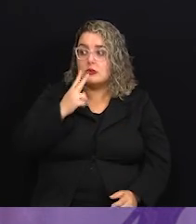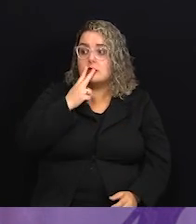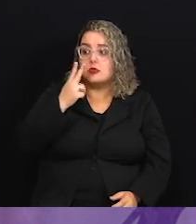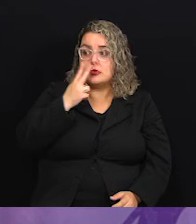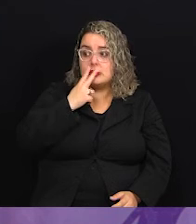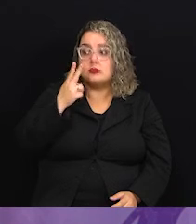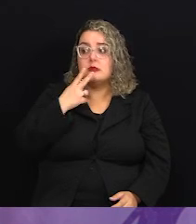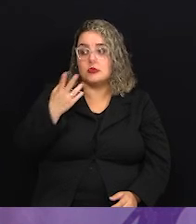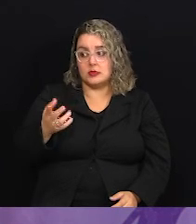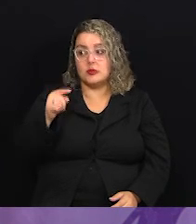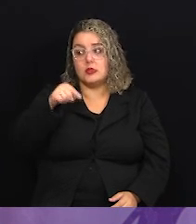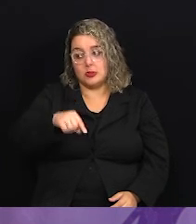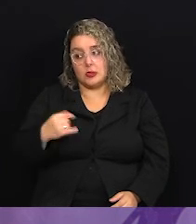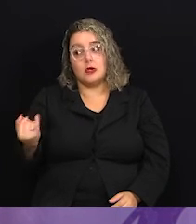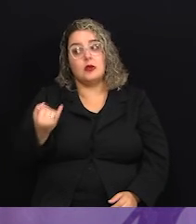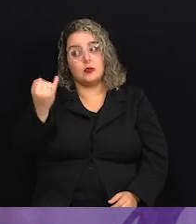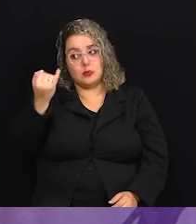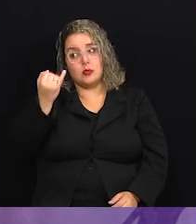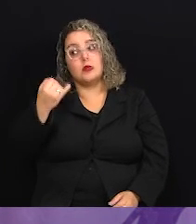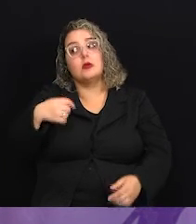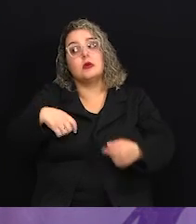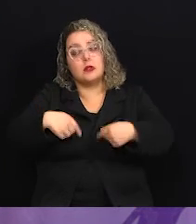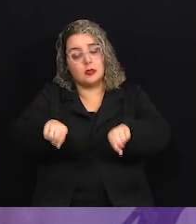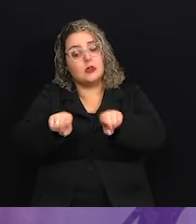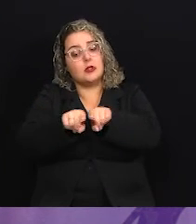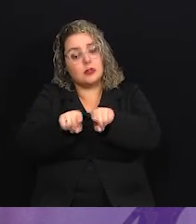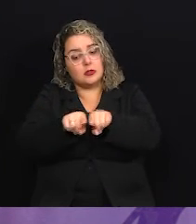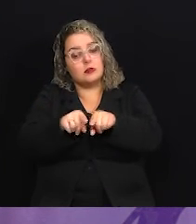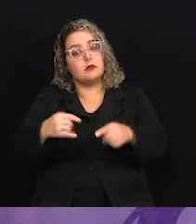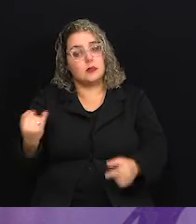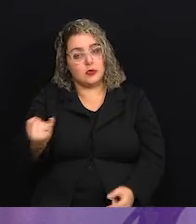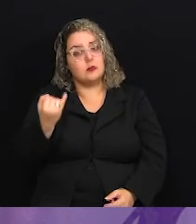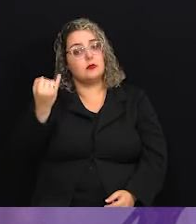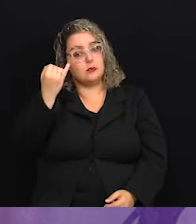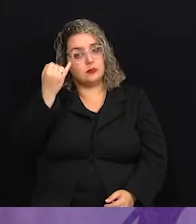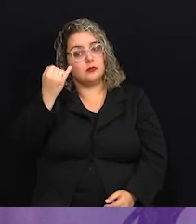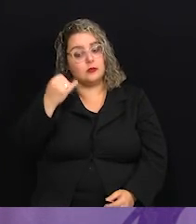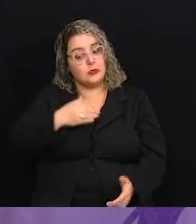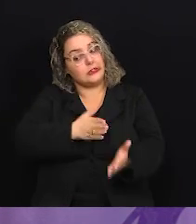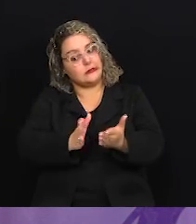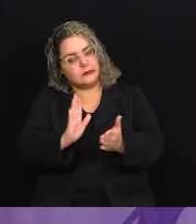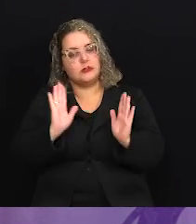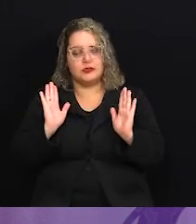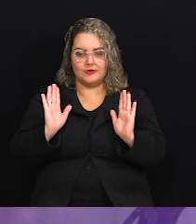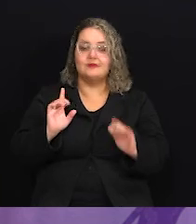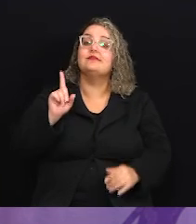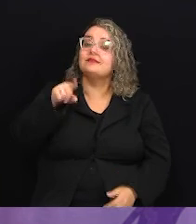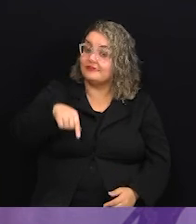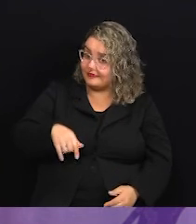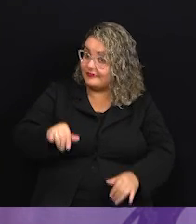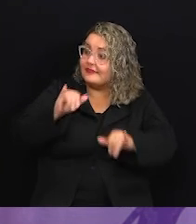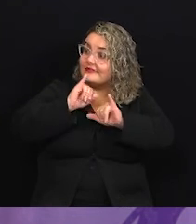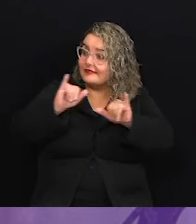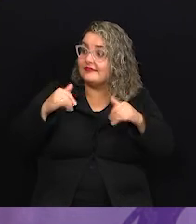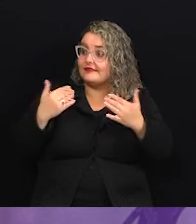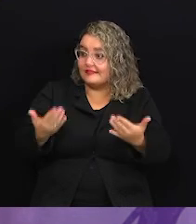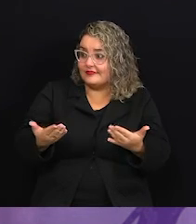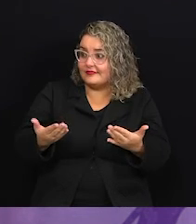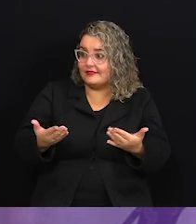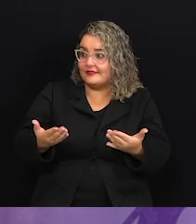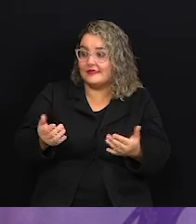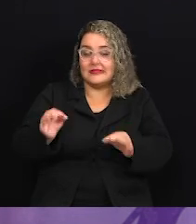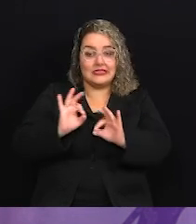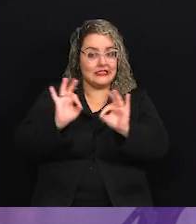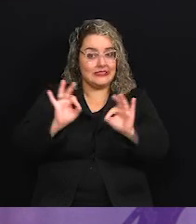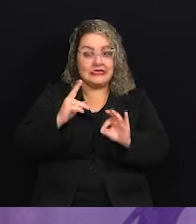rinite é o tabagismo. Então, o tabagismo é um fator importante que também seria interessante fugir dele. Tá aí então,